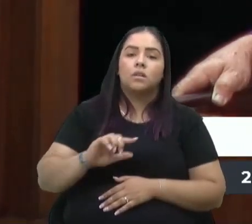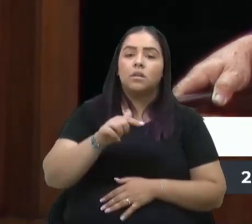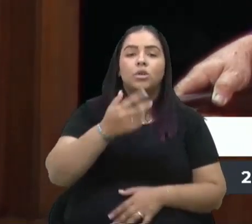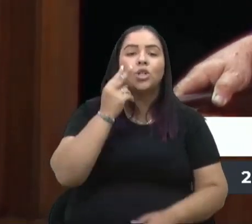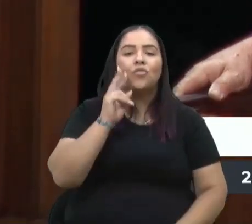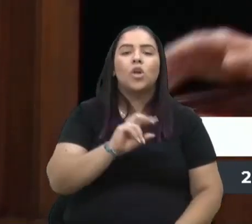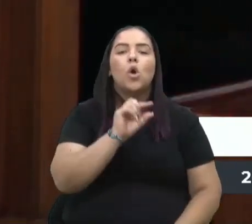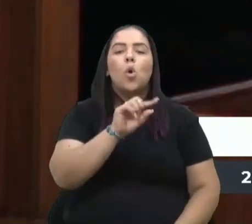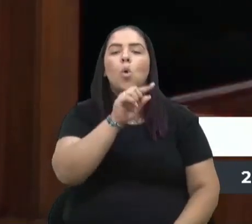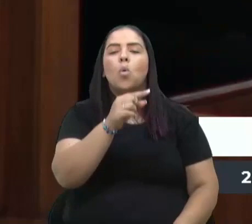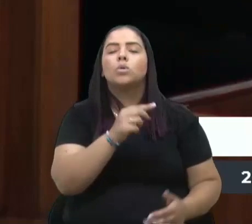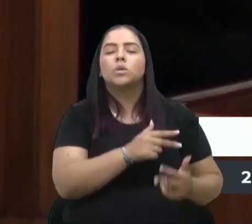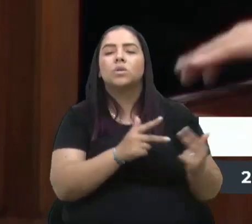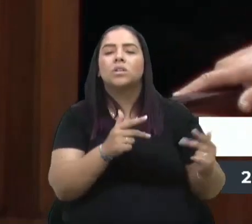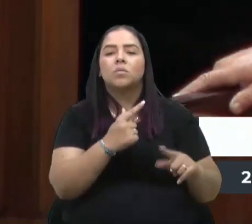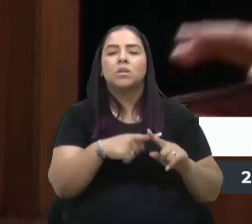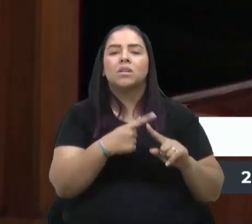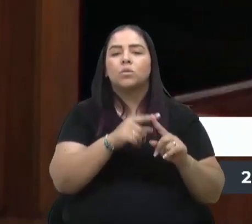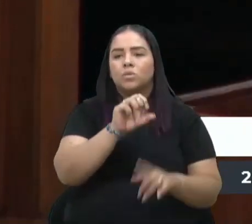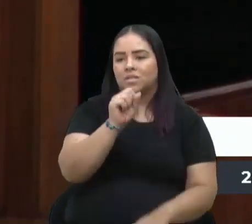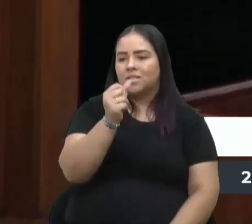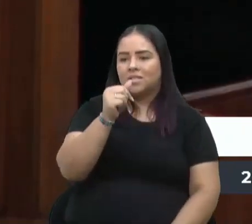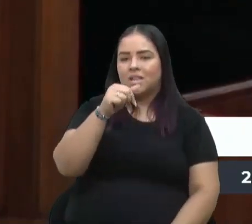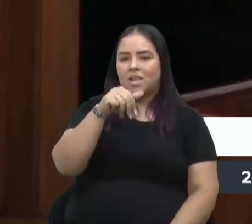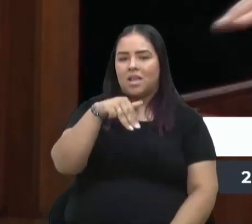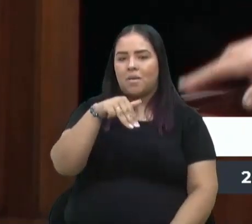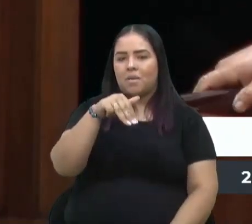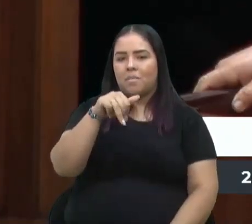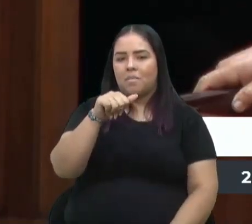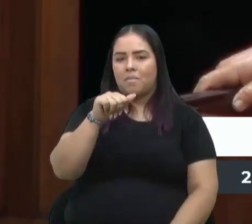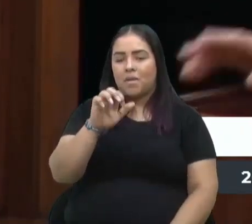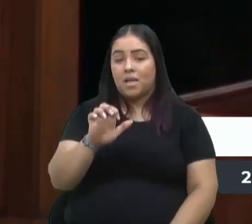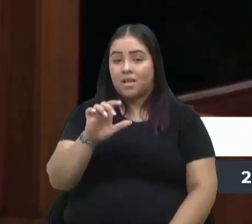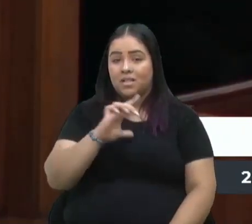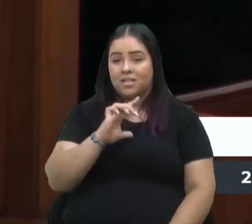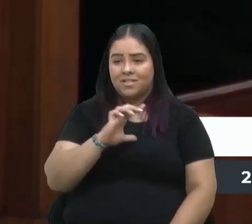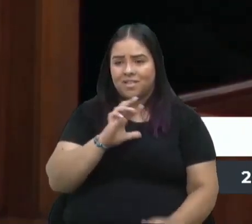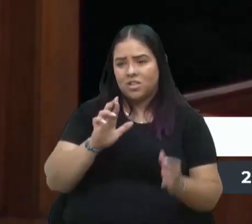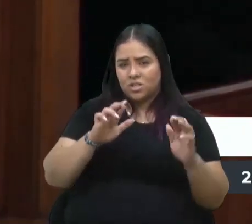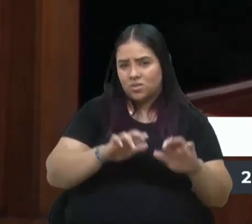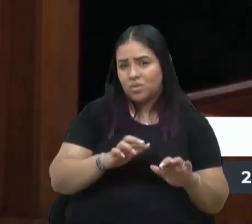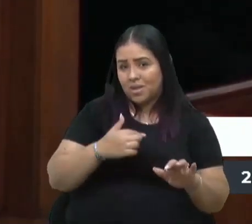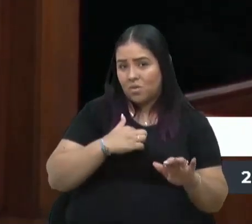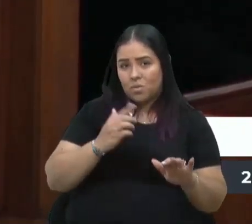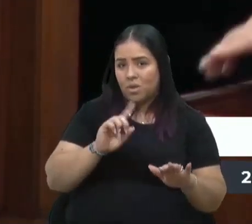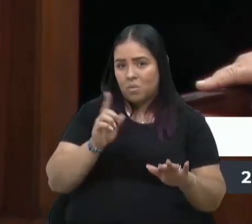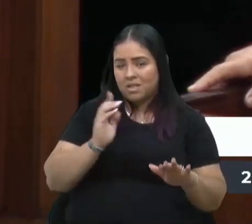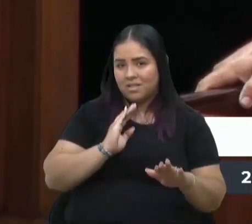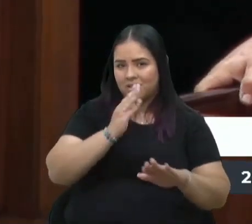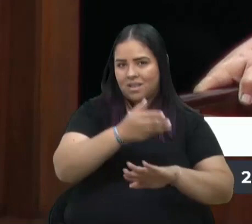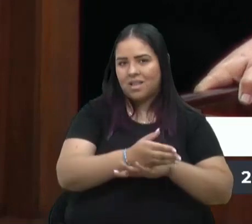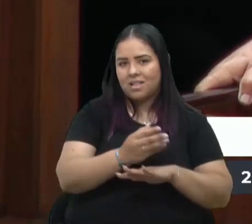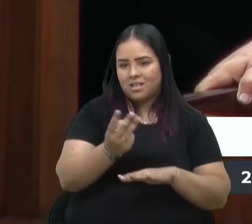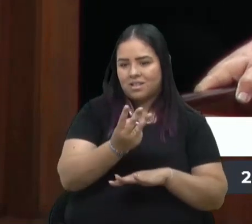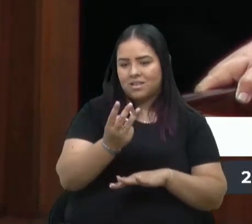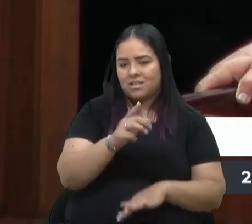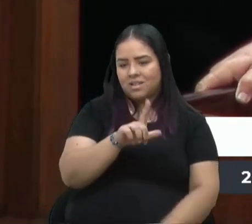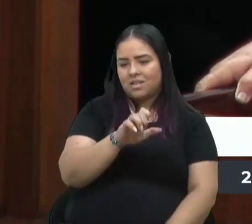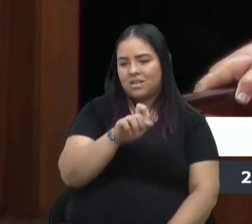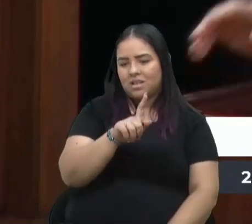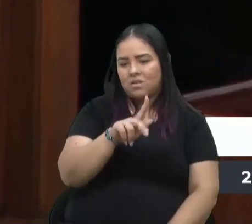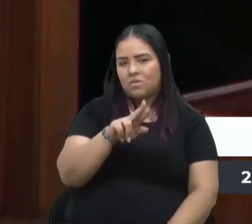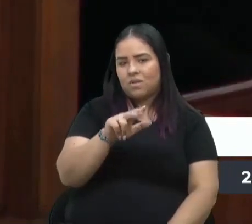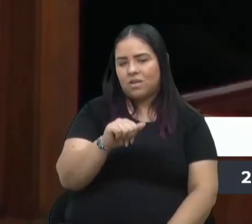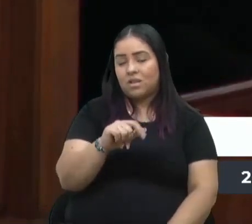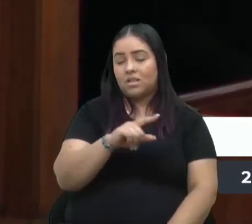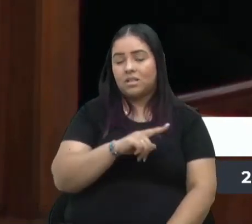colegas. E quando o SAMAI, aqui, ó, esse trecho, que eu não entrei ainda ali da terceira légua, hoje, a